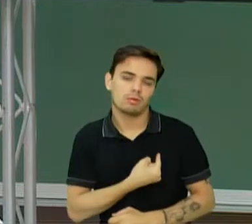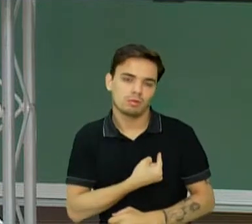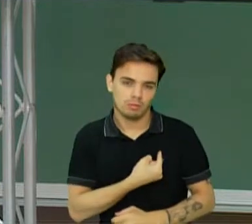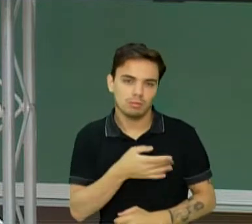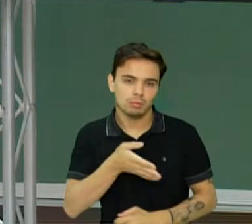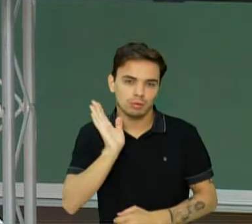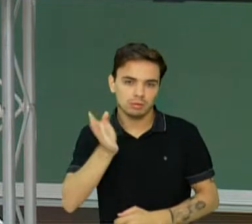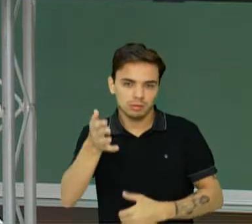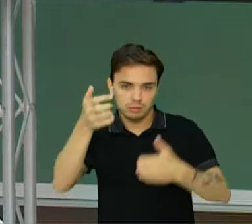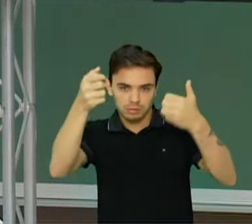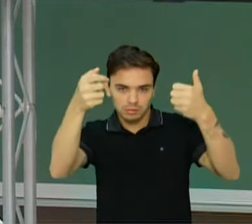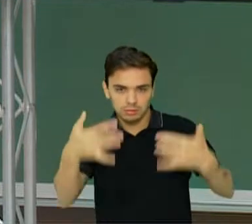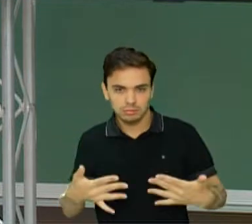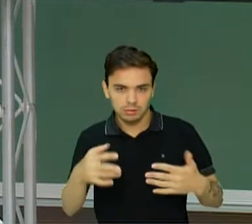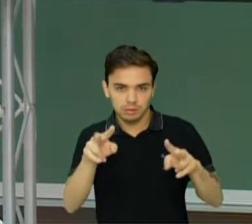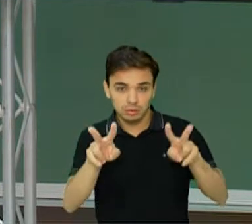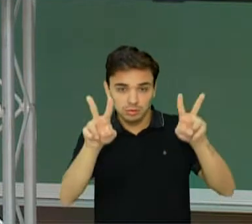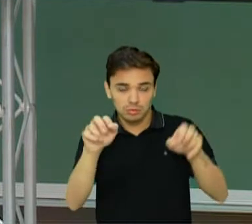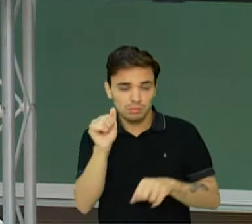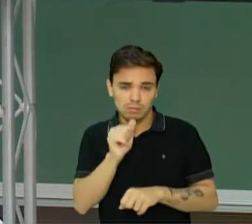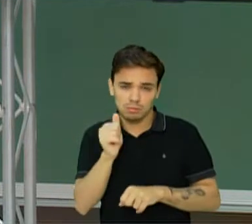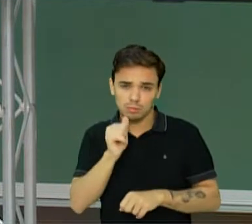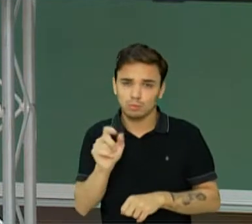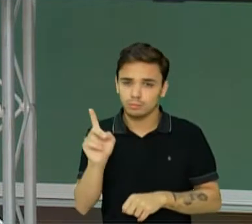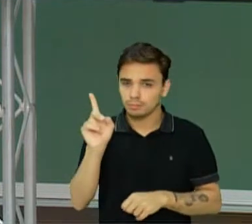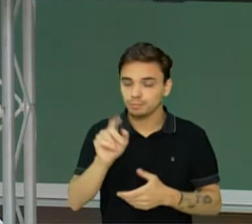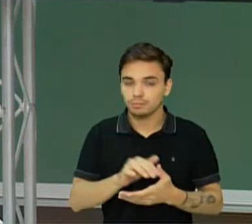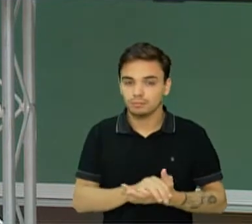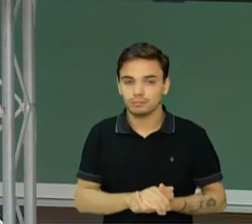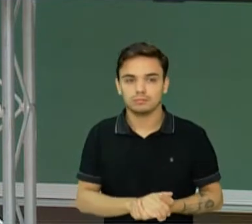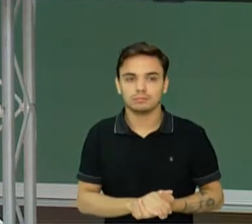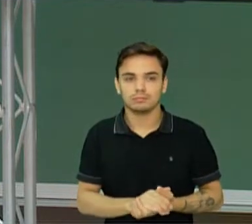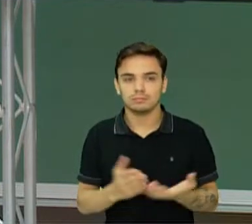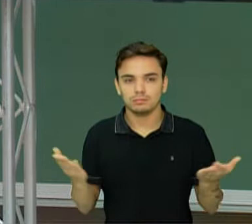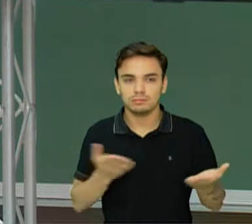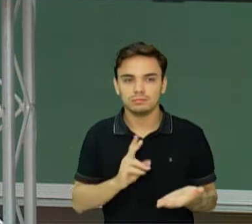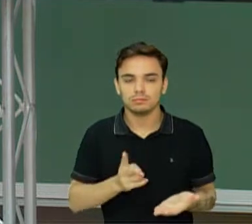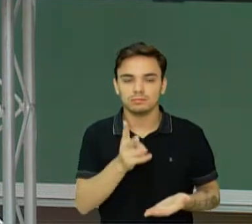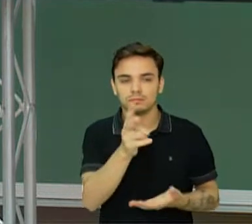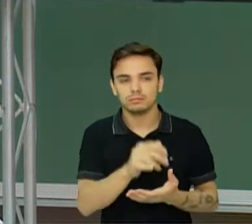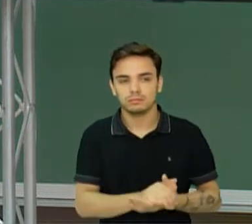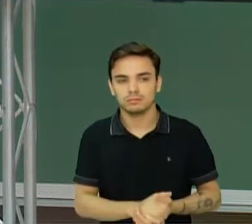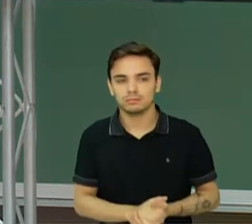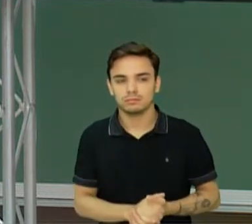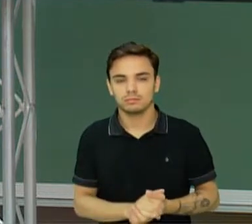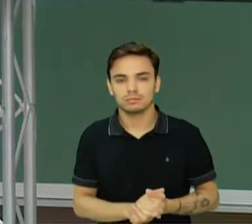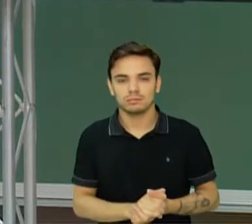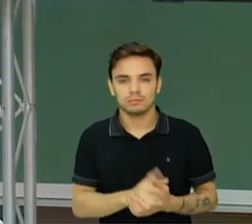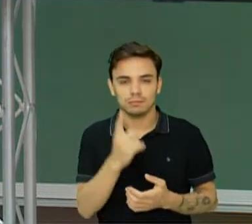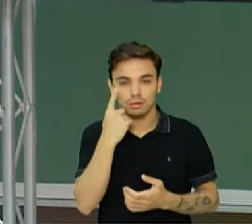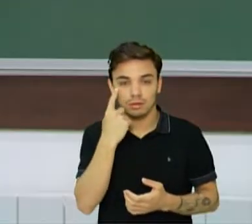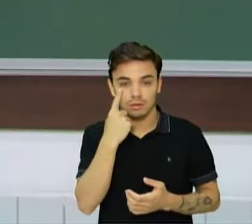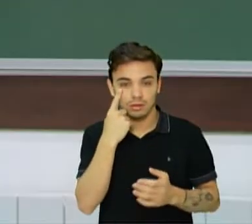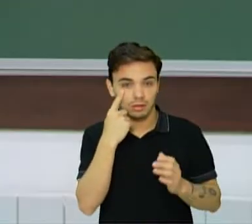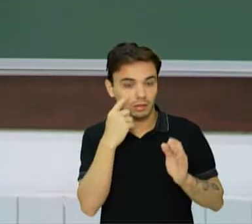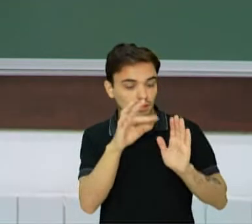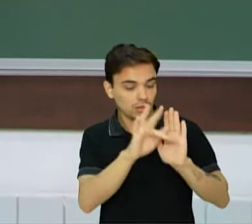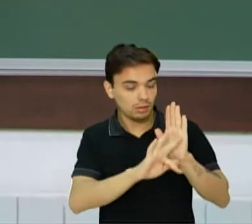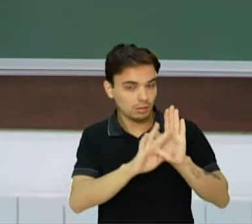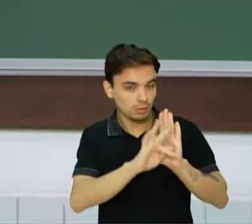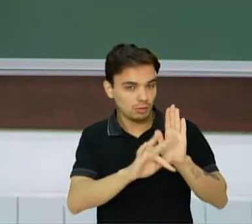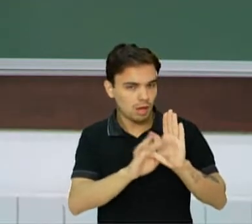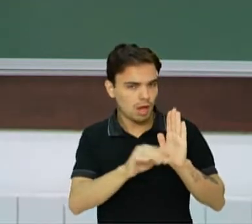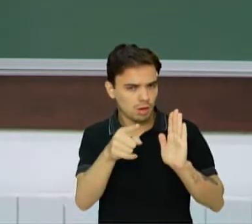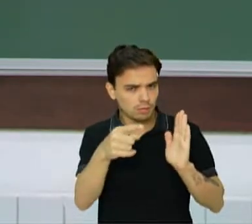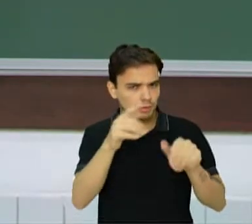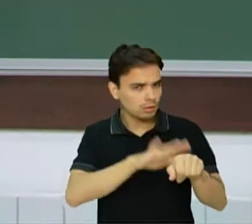falamos muito da Charlotte Brontë nas aulas anteriores, ok? Bora seguir então. Segunda parte do texto, mesmo esquema. Tempo para que